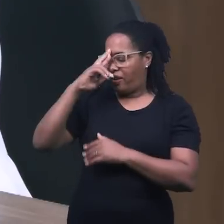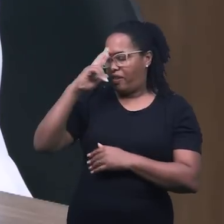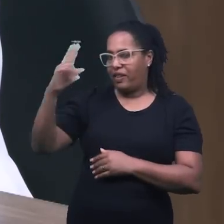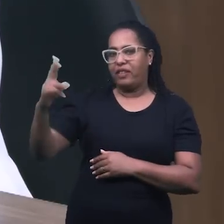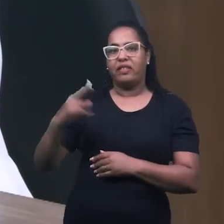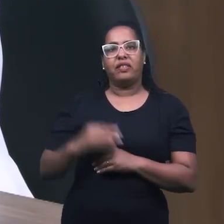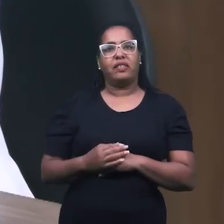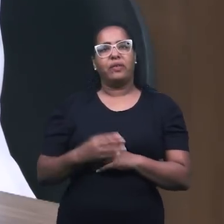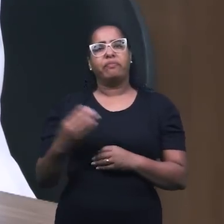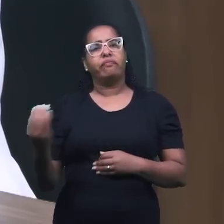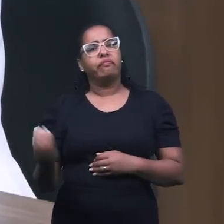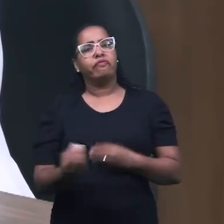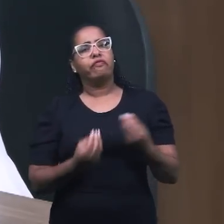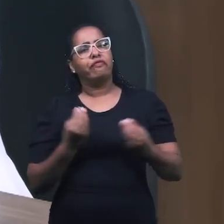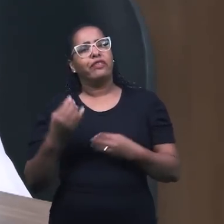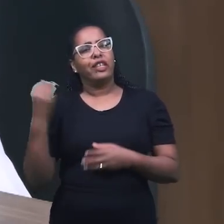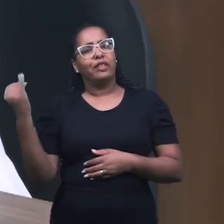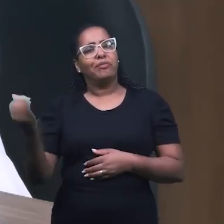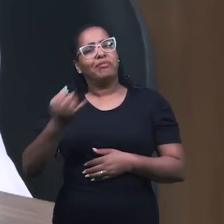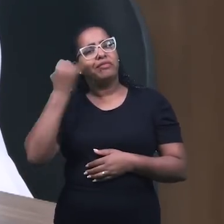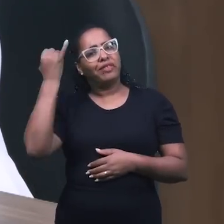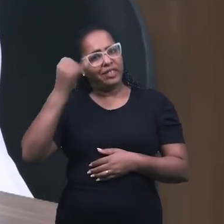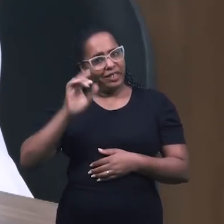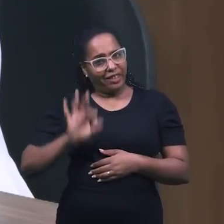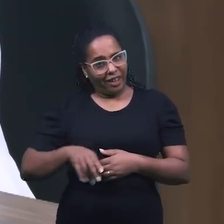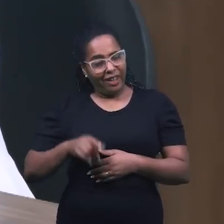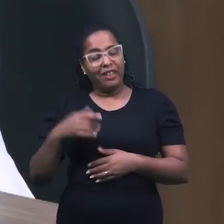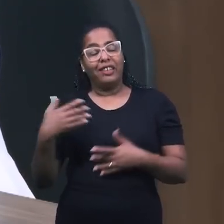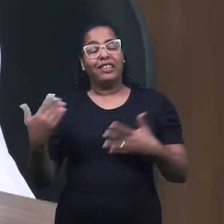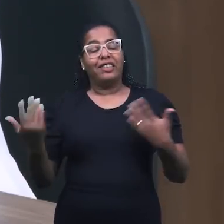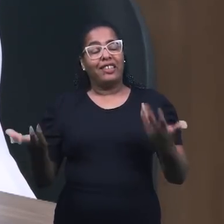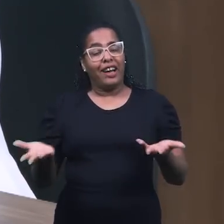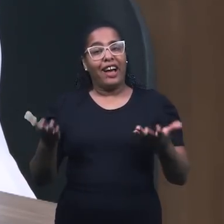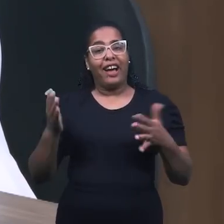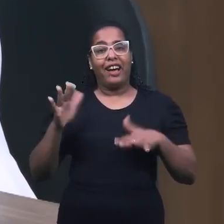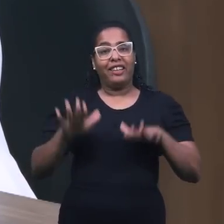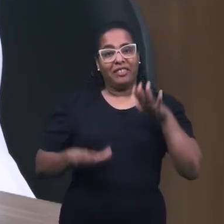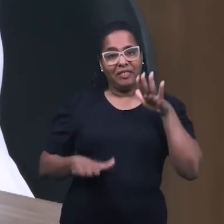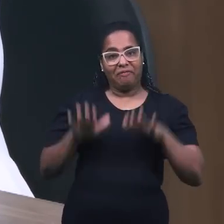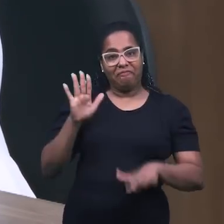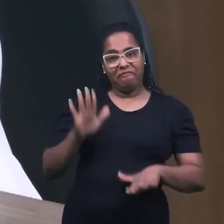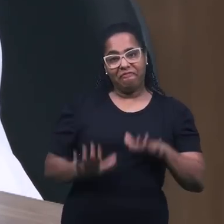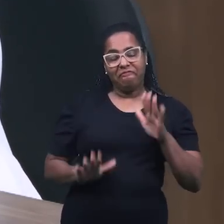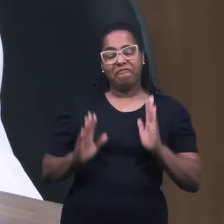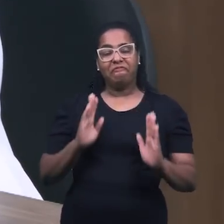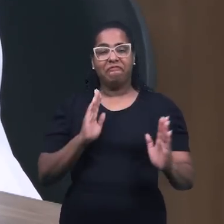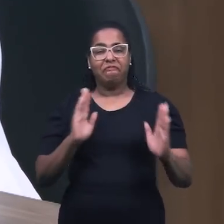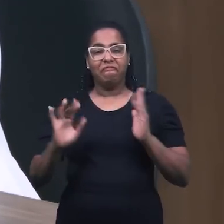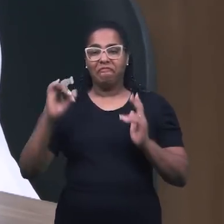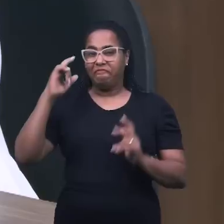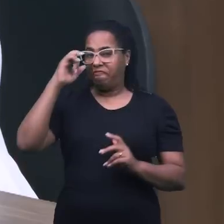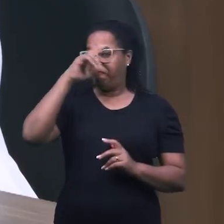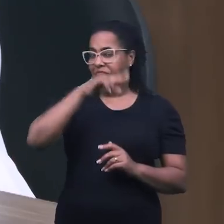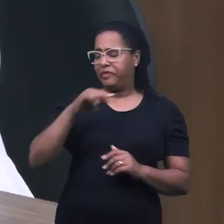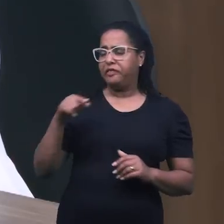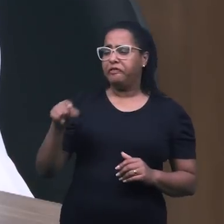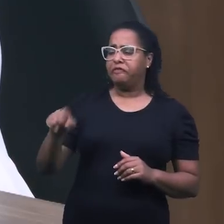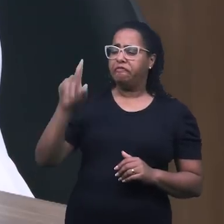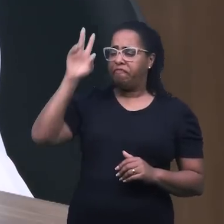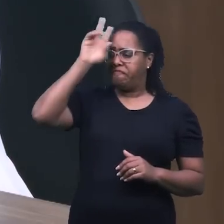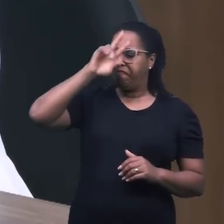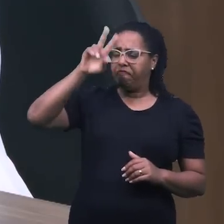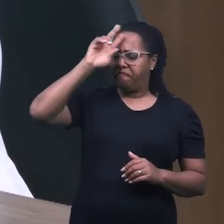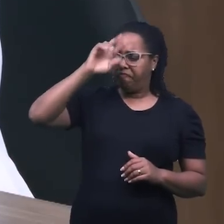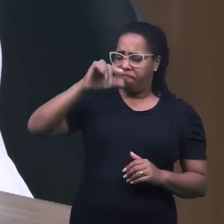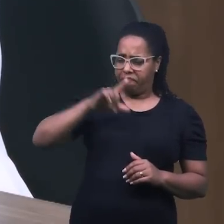fiéis ao Senhor, como que isso é importante. Porque às vezes numa situação como essa, você me fez lembrar